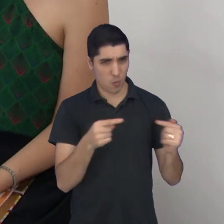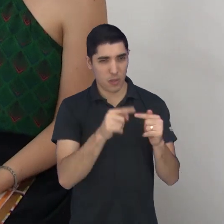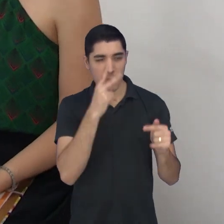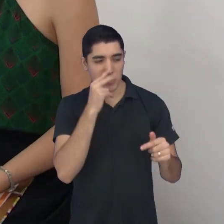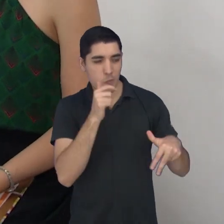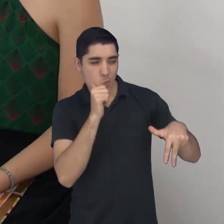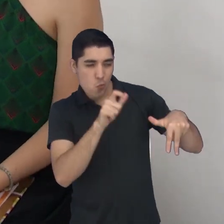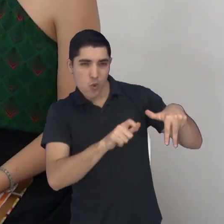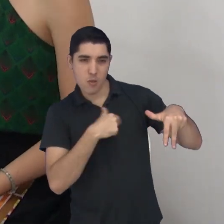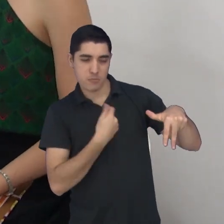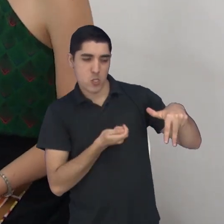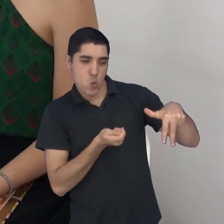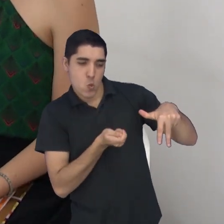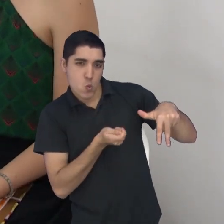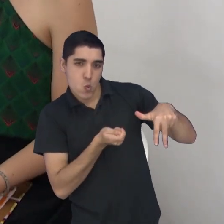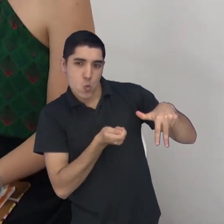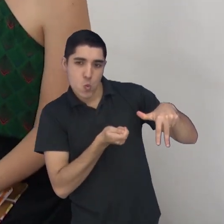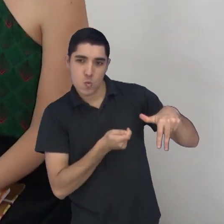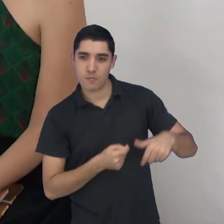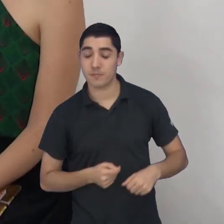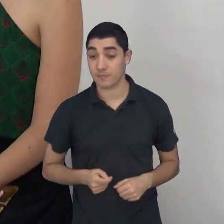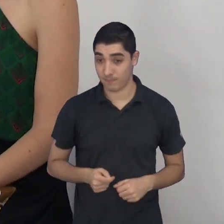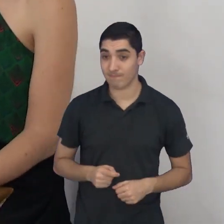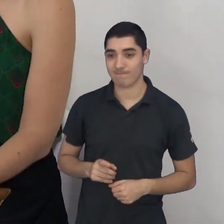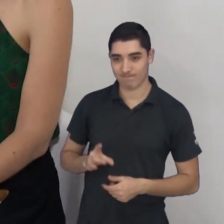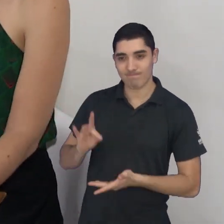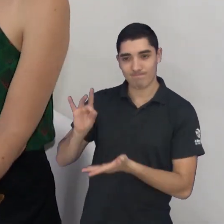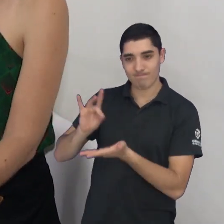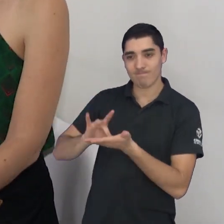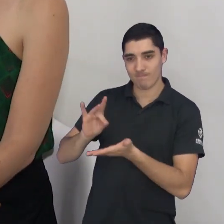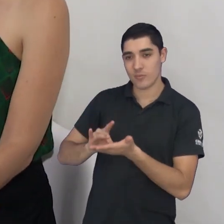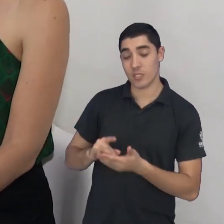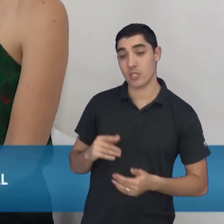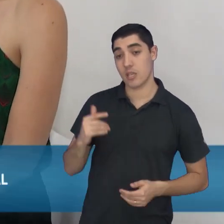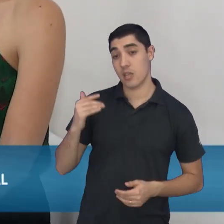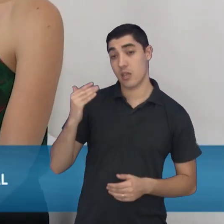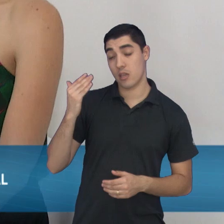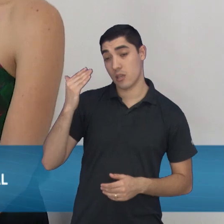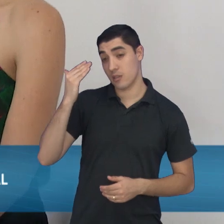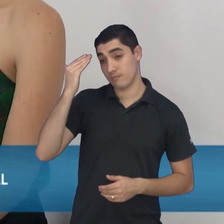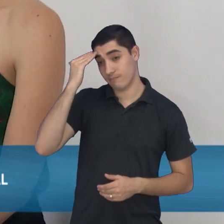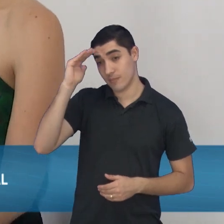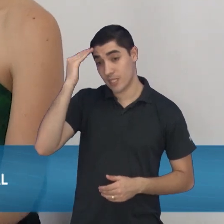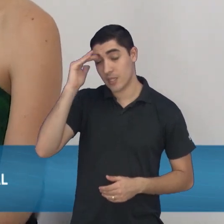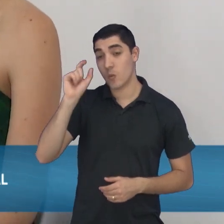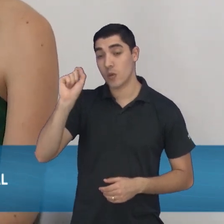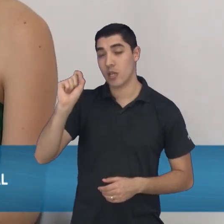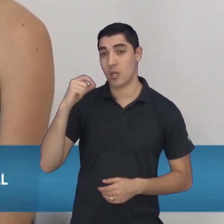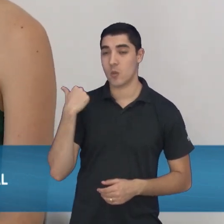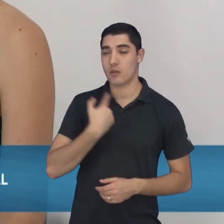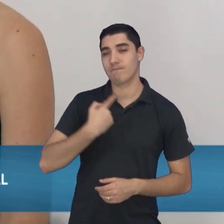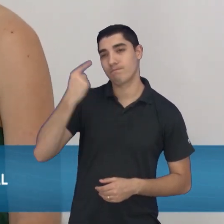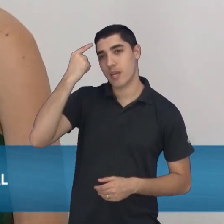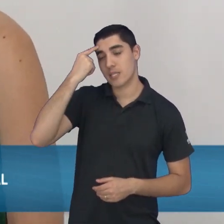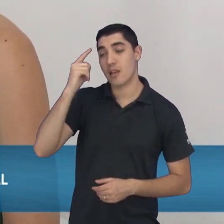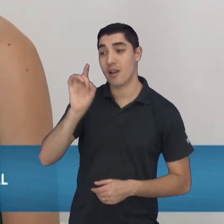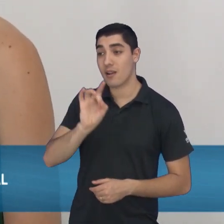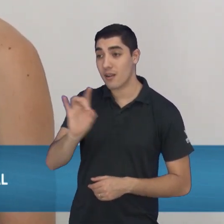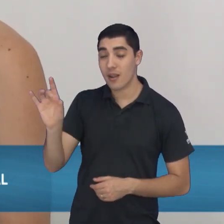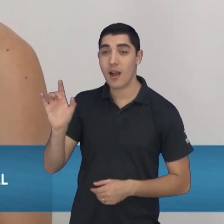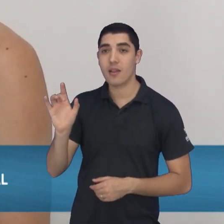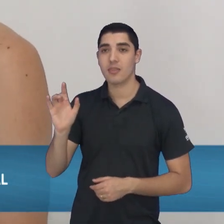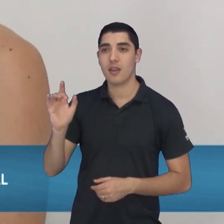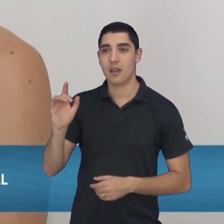mulher? Com certeza, com certeza. Eu acho que é interessante a gente pensar que a gente tem uma forma de pensar a mulher na